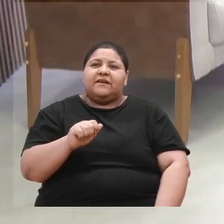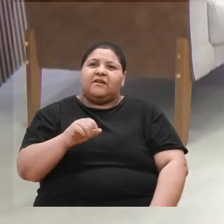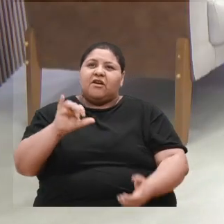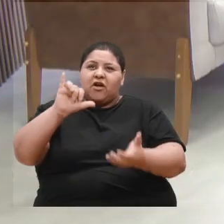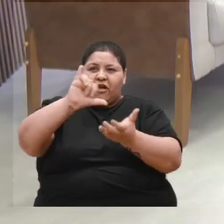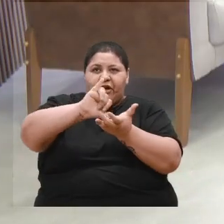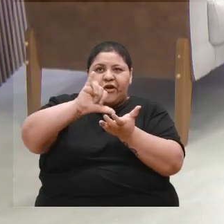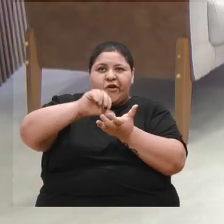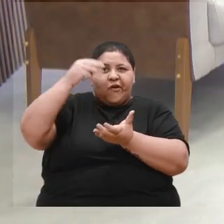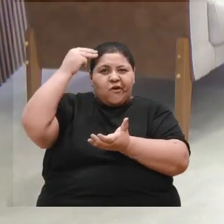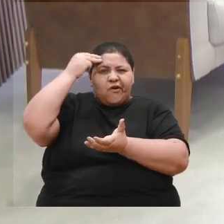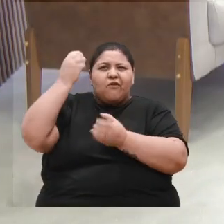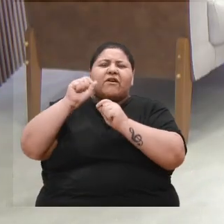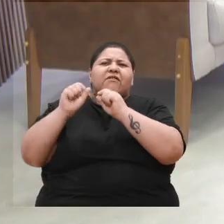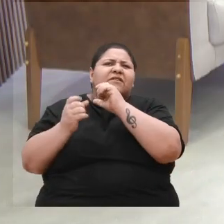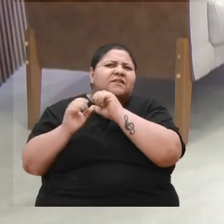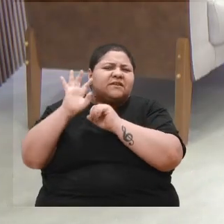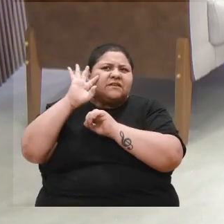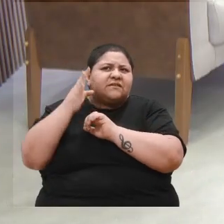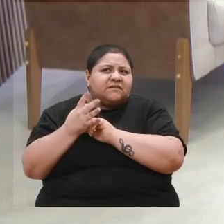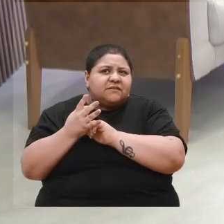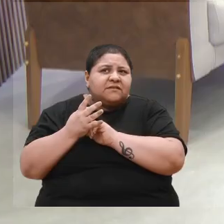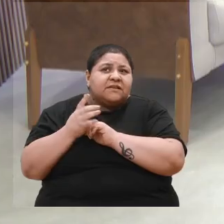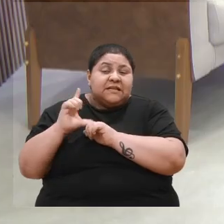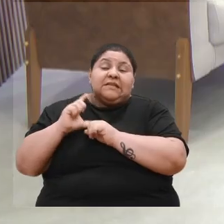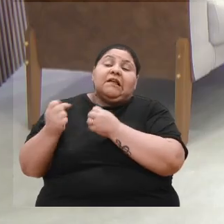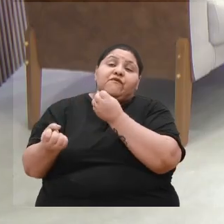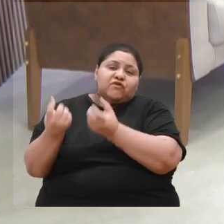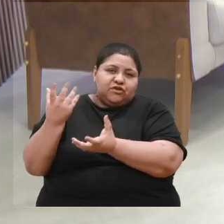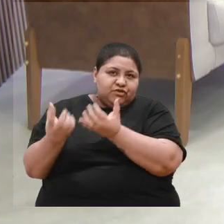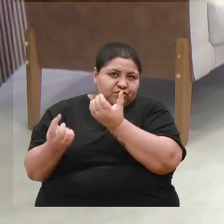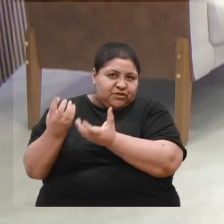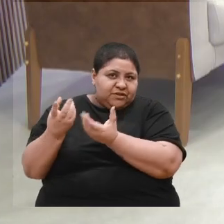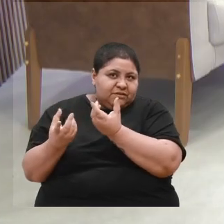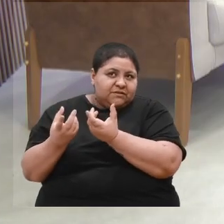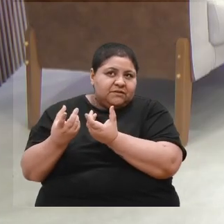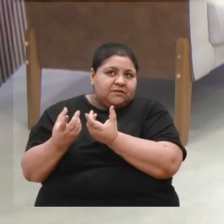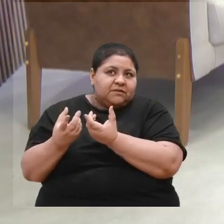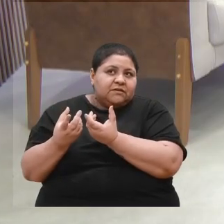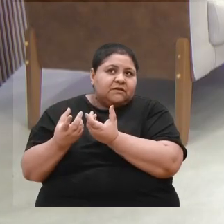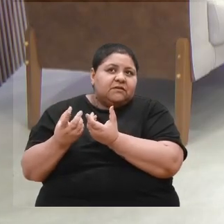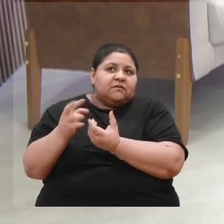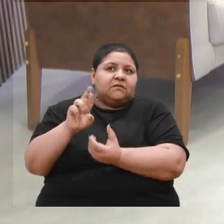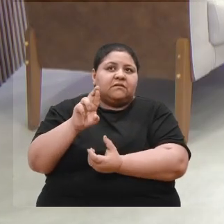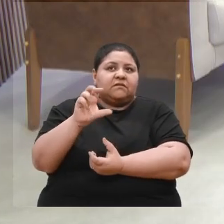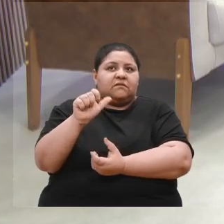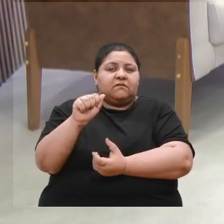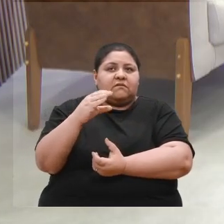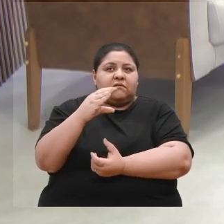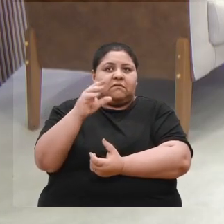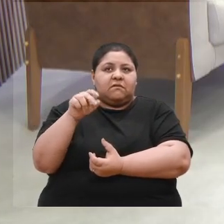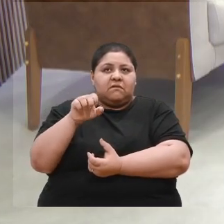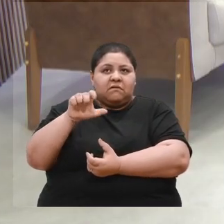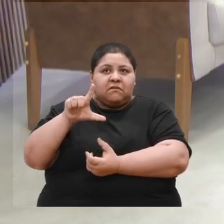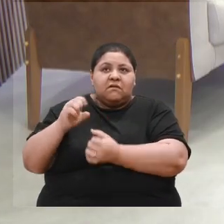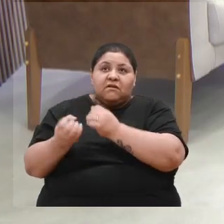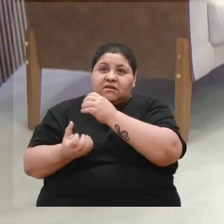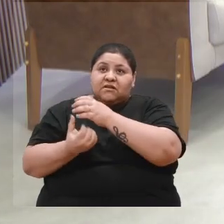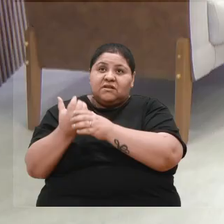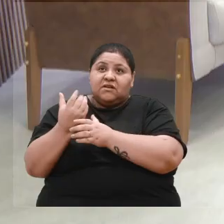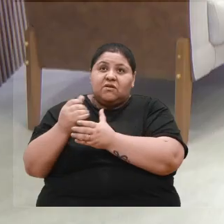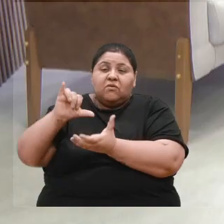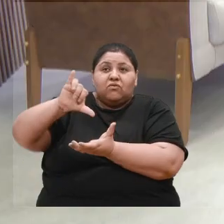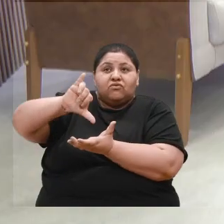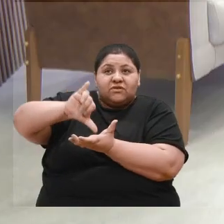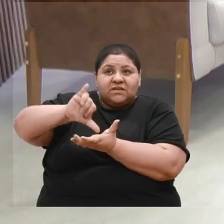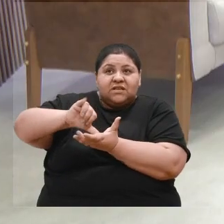o Centro de Memória foi por quê, Poliana? Sempre que teve um incêndio, né? E quem que... Foi ela que tomou as fez frentes. acontecer o Centro de Memória?